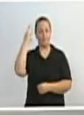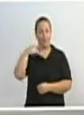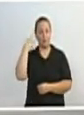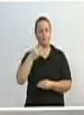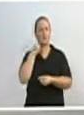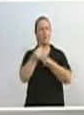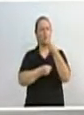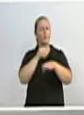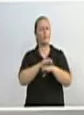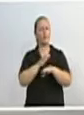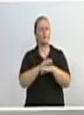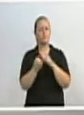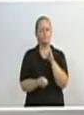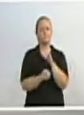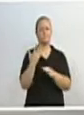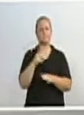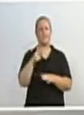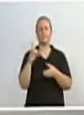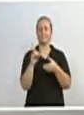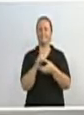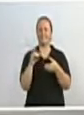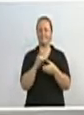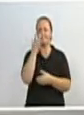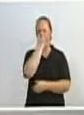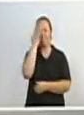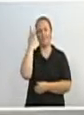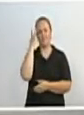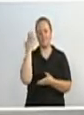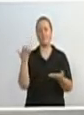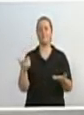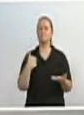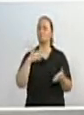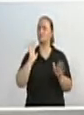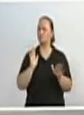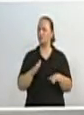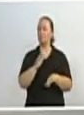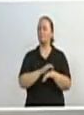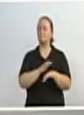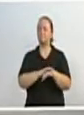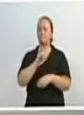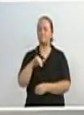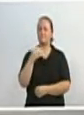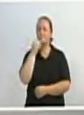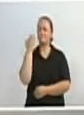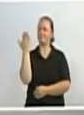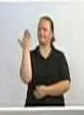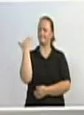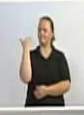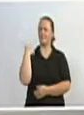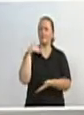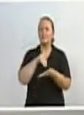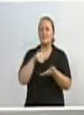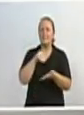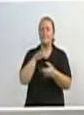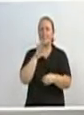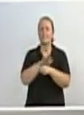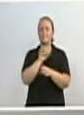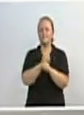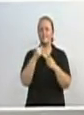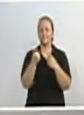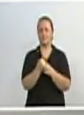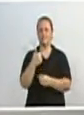construídas no atendimento das pessoas. Eu tive a oportunidade de ser secretário de assistência social durante 7 anos, e uma das coisas que a gente